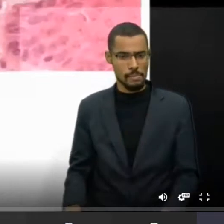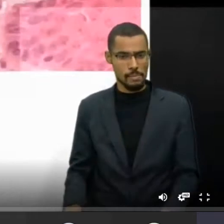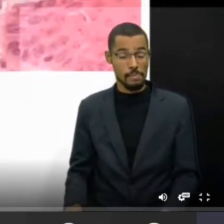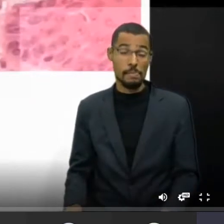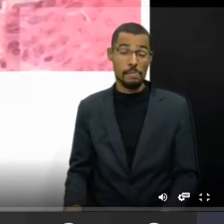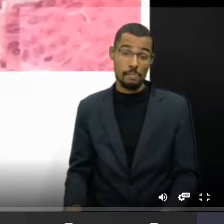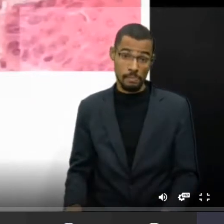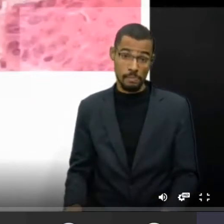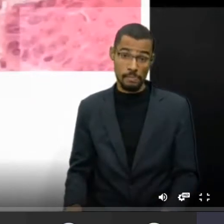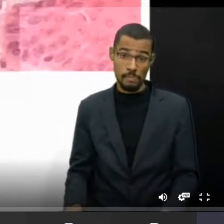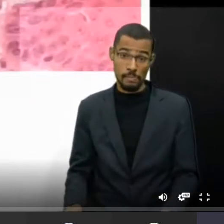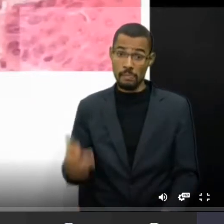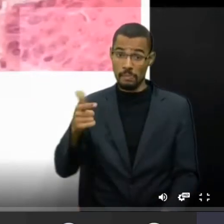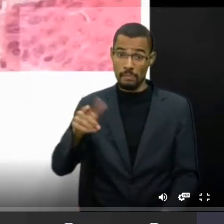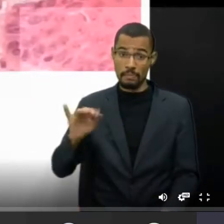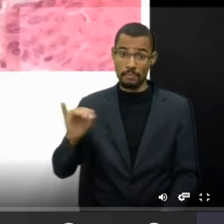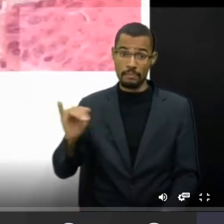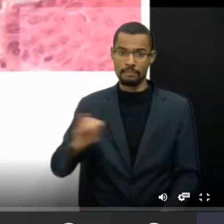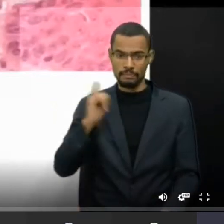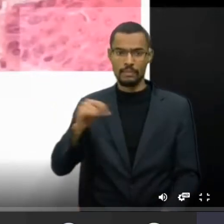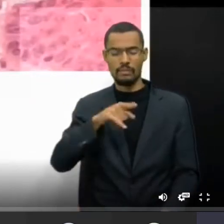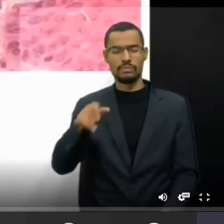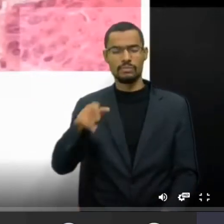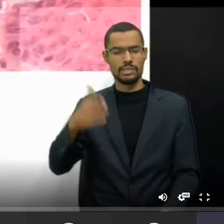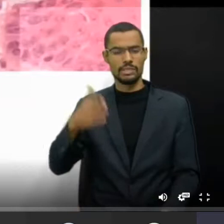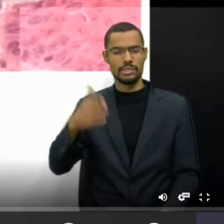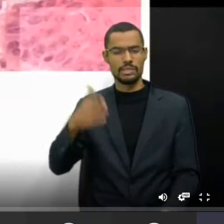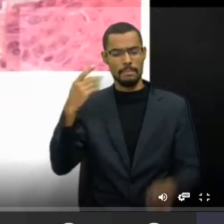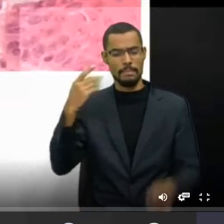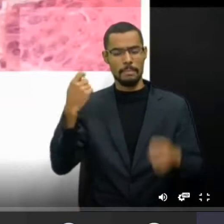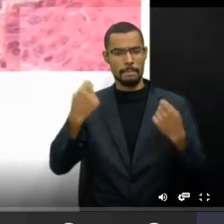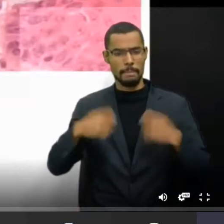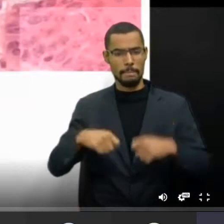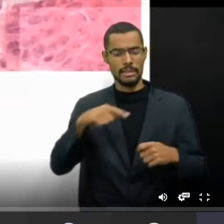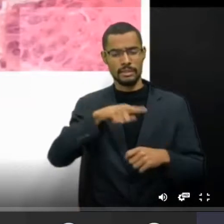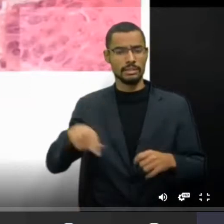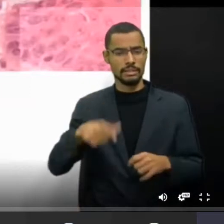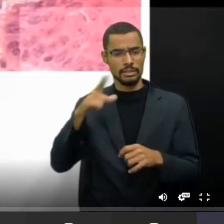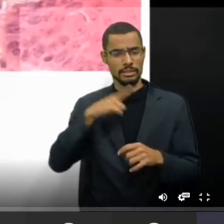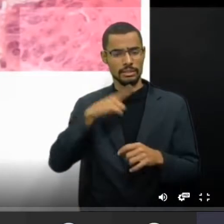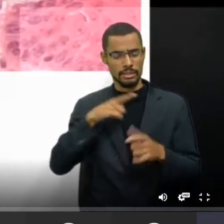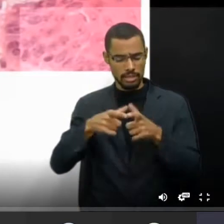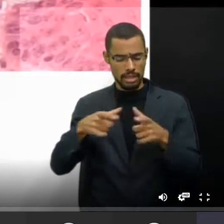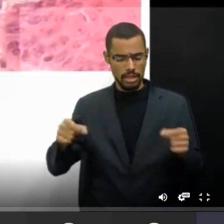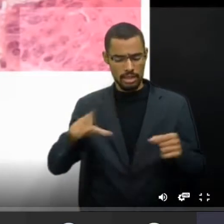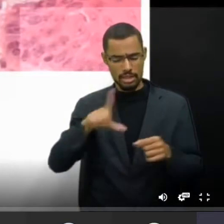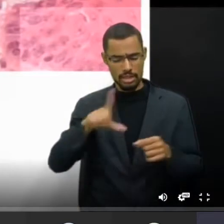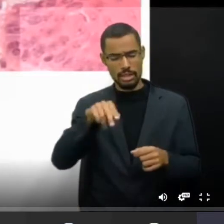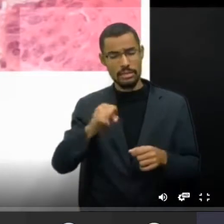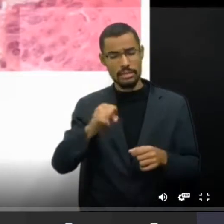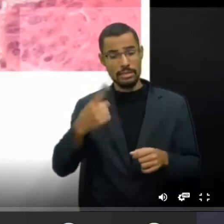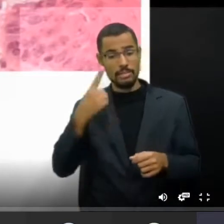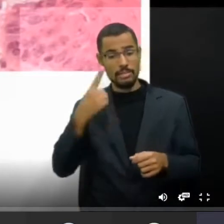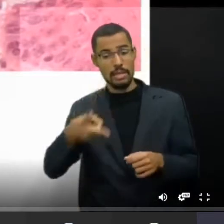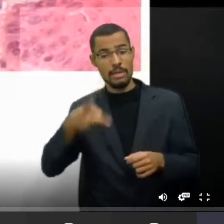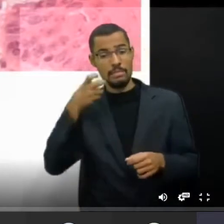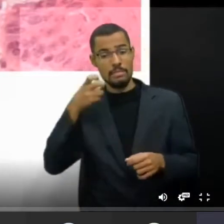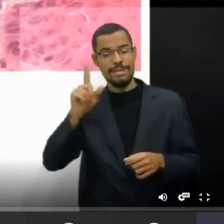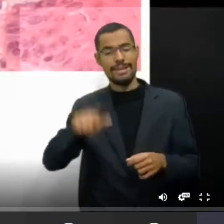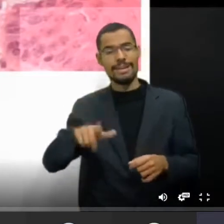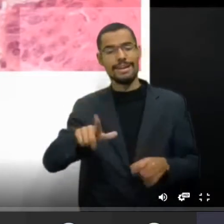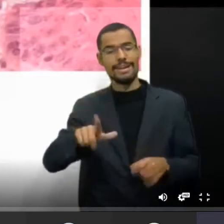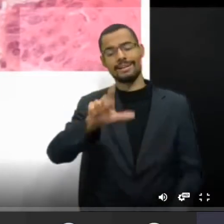Uma outra região que vocês precisam localizar aí nas suas lâminas é a região, então,